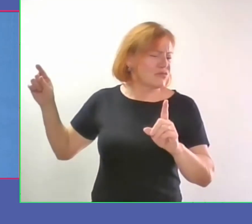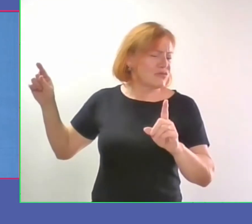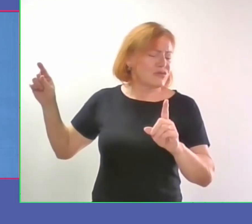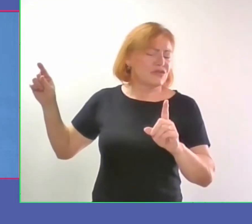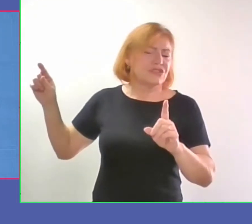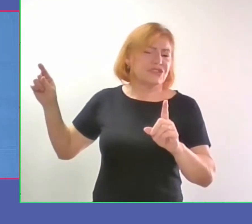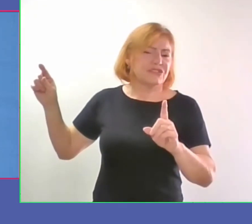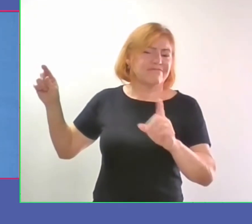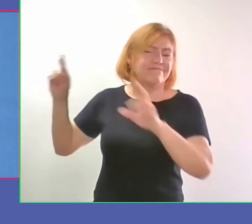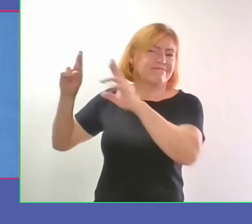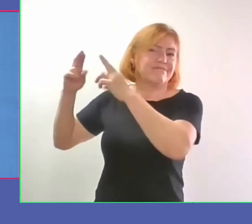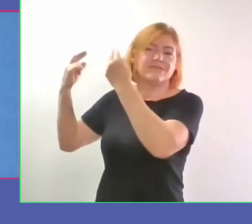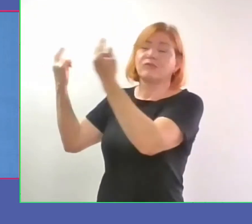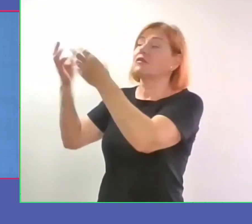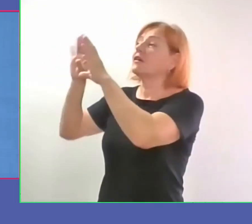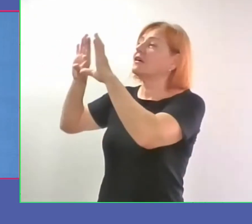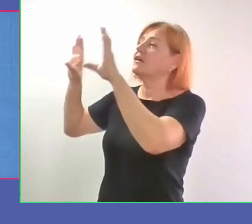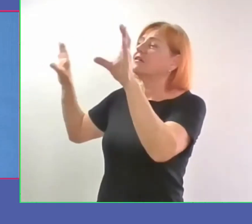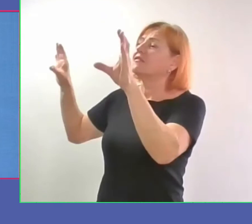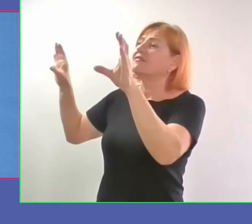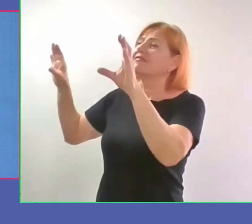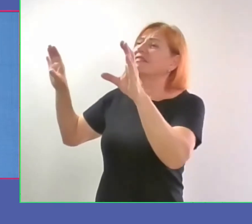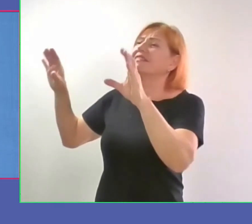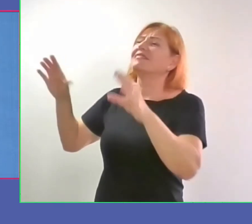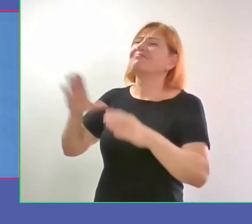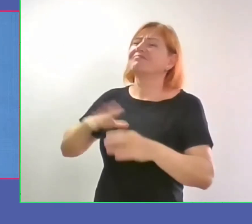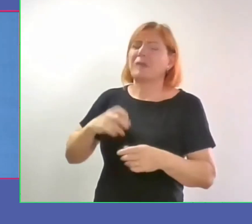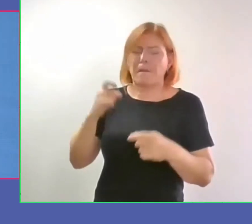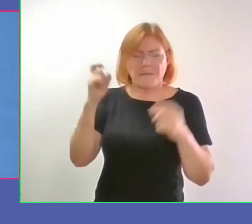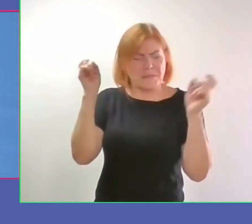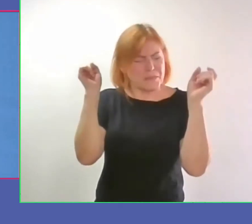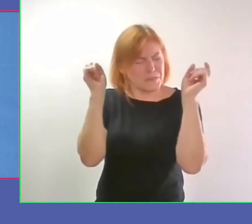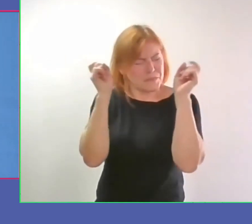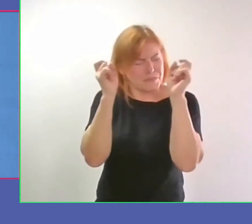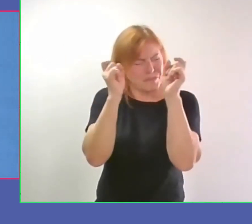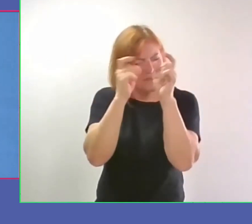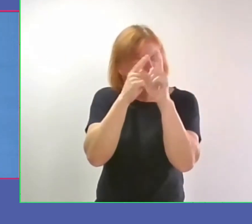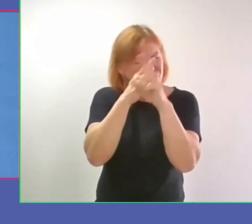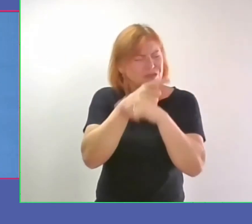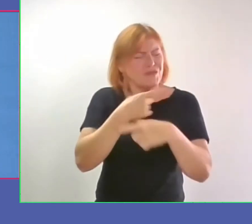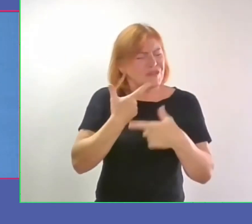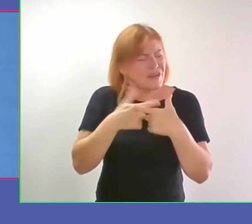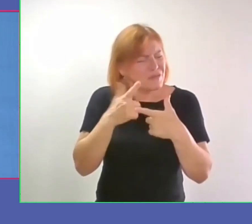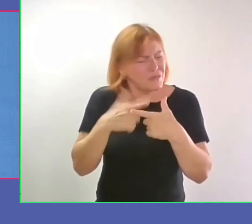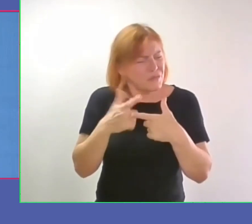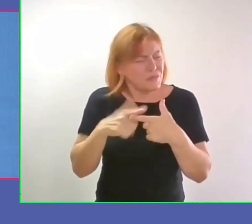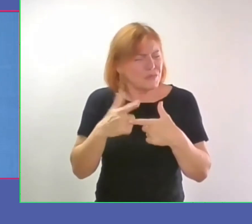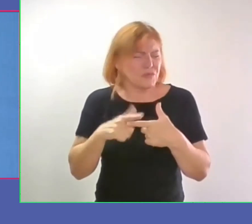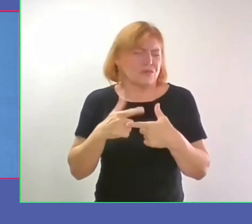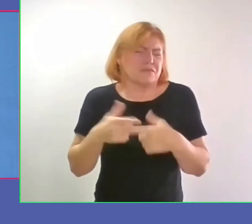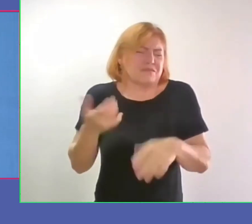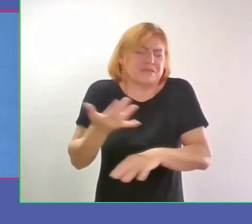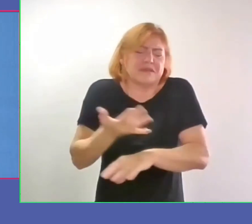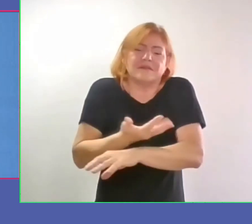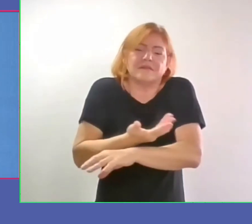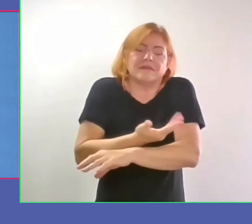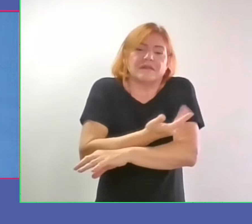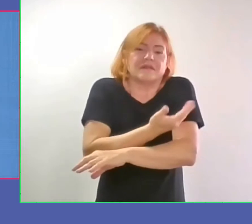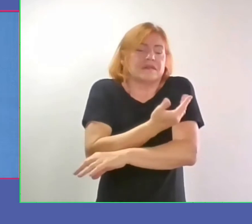de enfermidades, de problemas emocionais, psicológicas e espirituais.